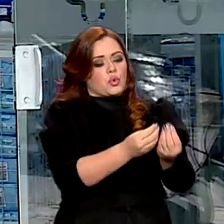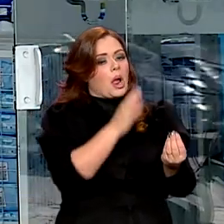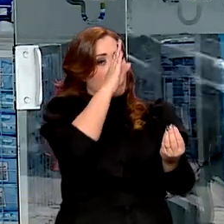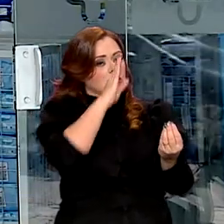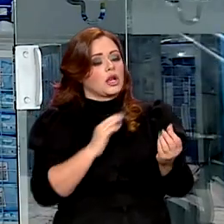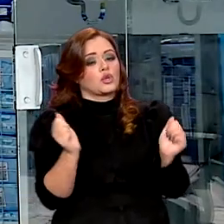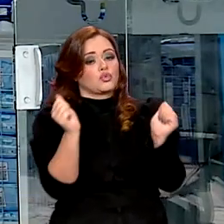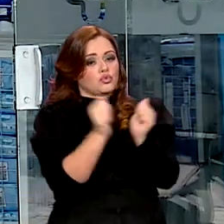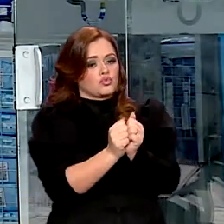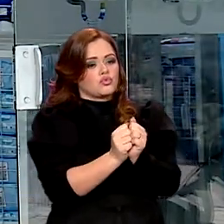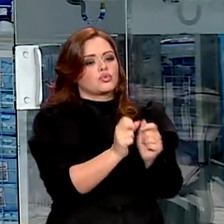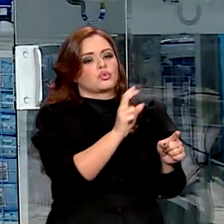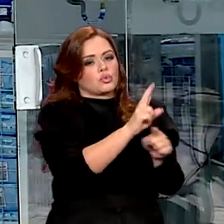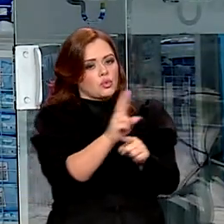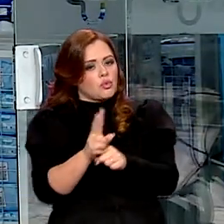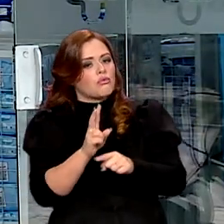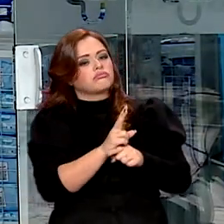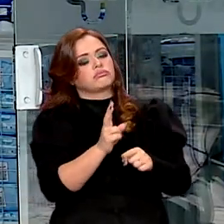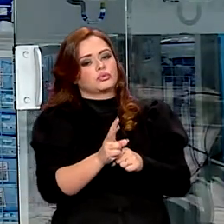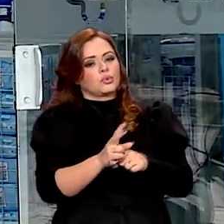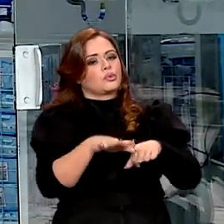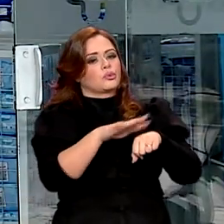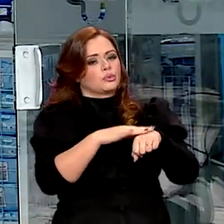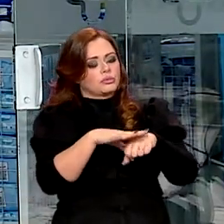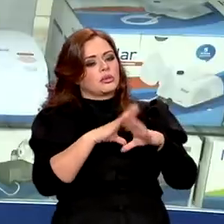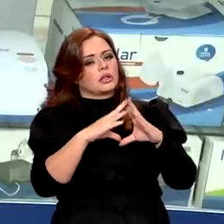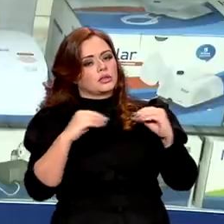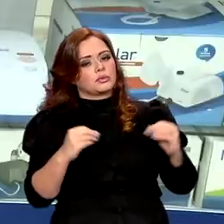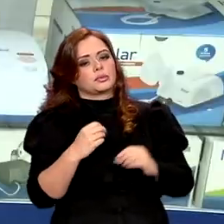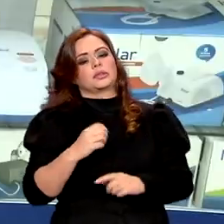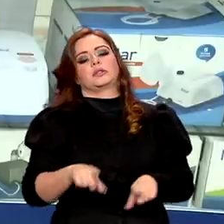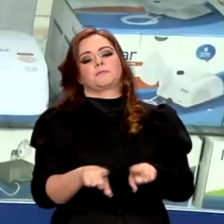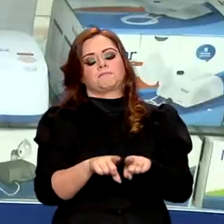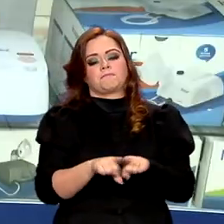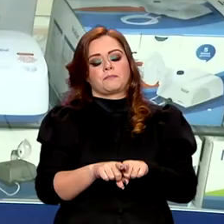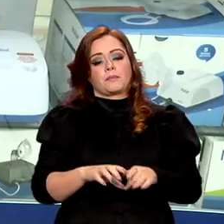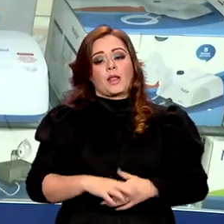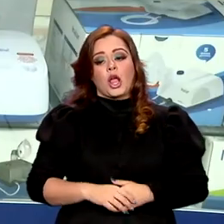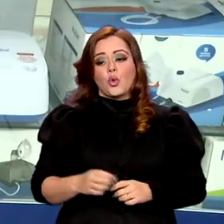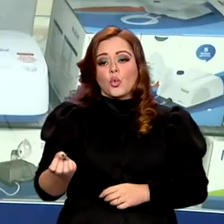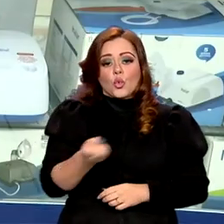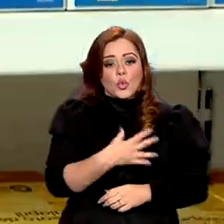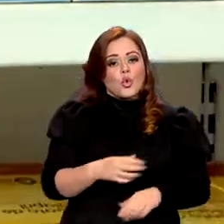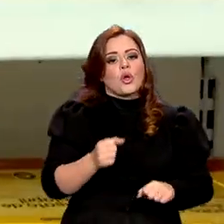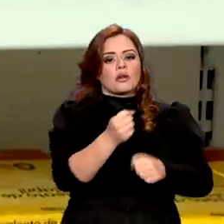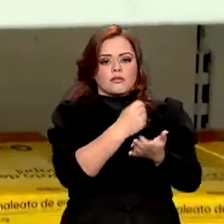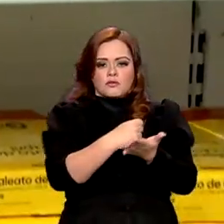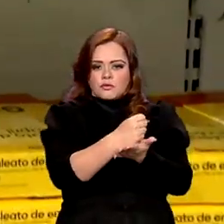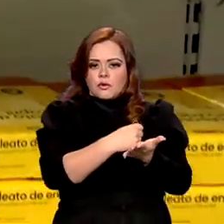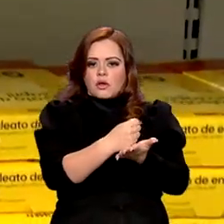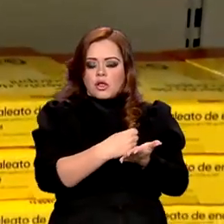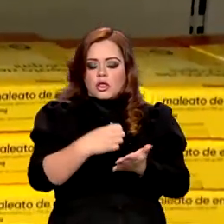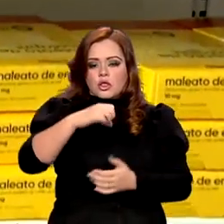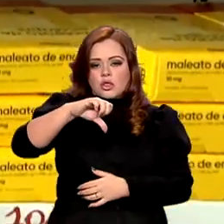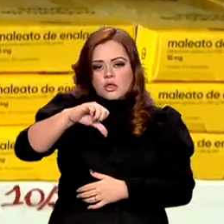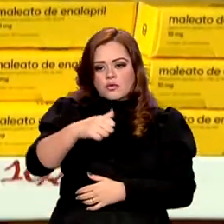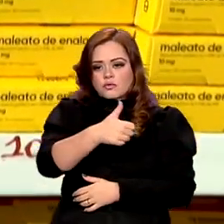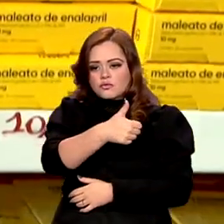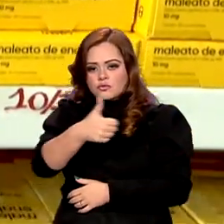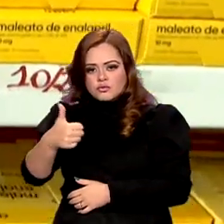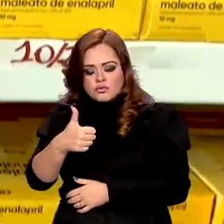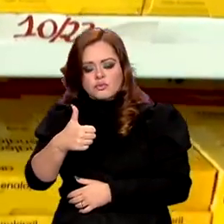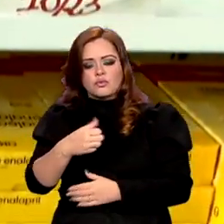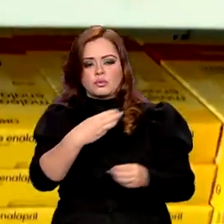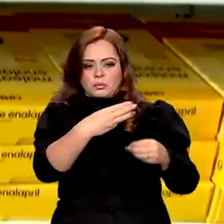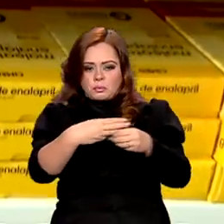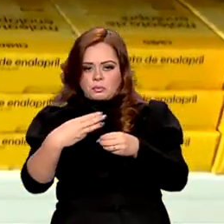com o tratamento para hipertensão, diabetes e asma. E novas farmácias em 811 municípios mais vulneráveis